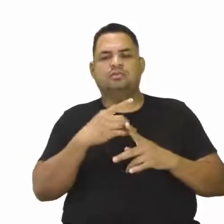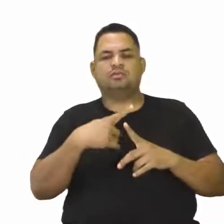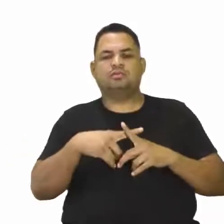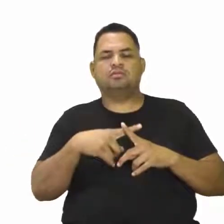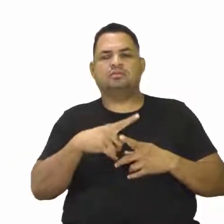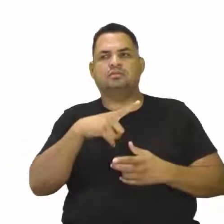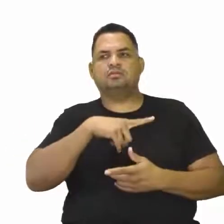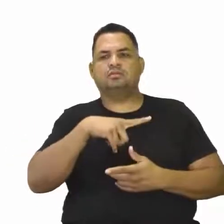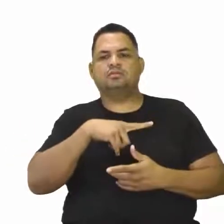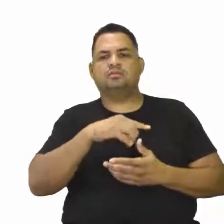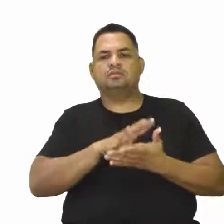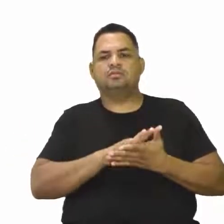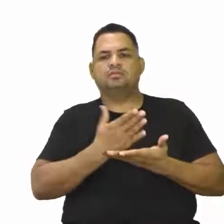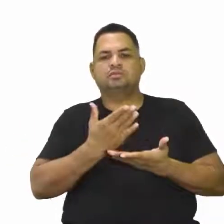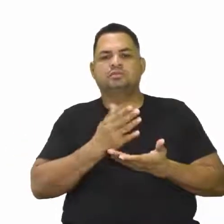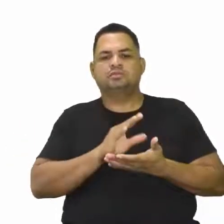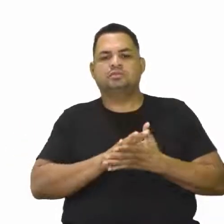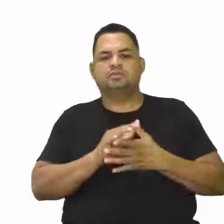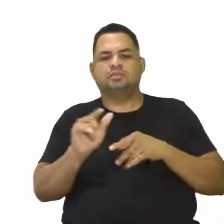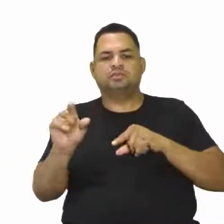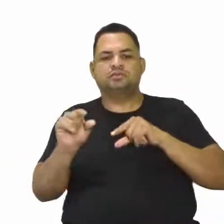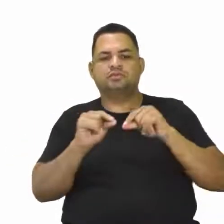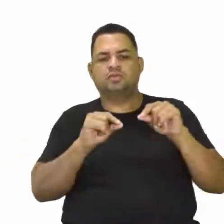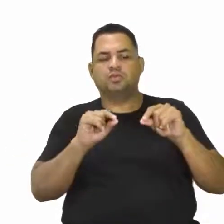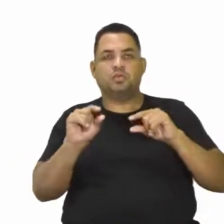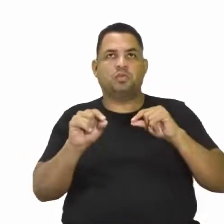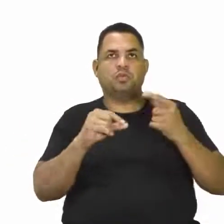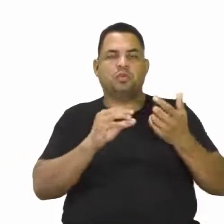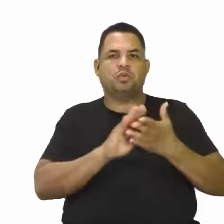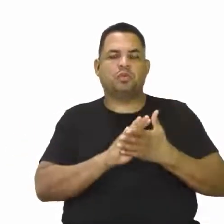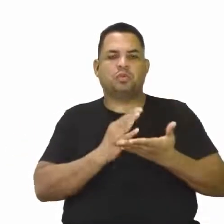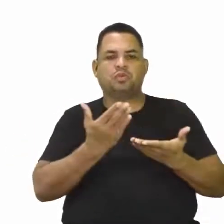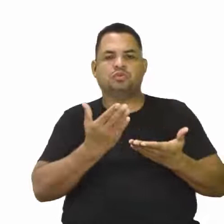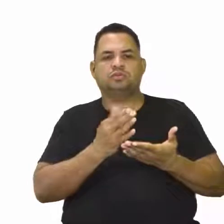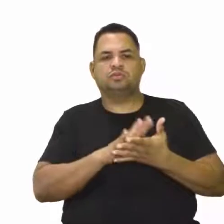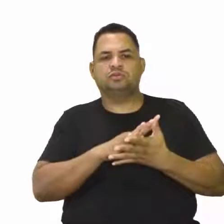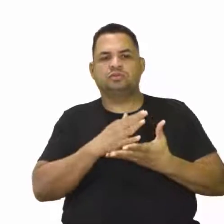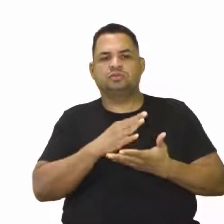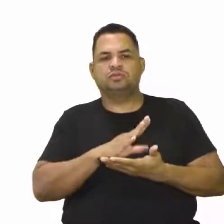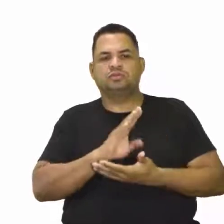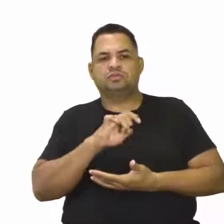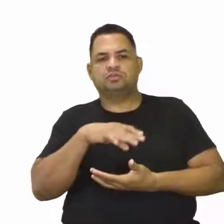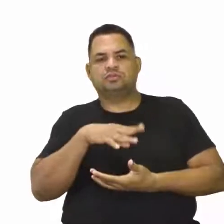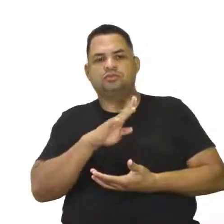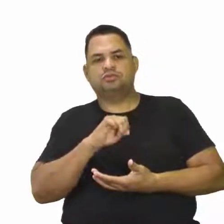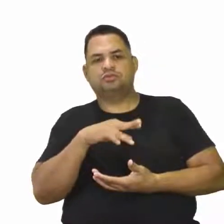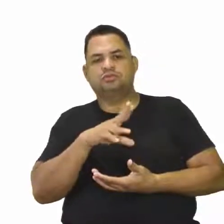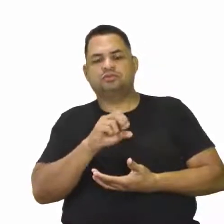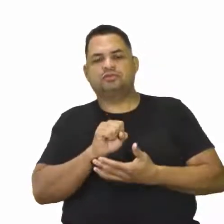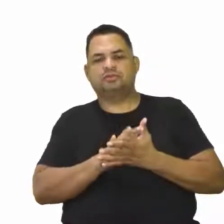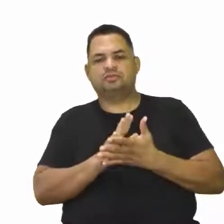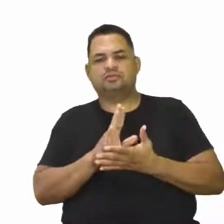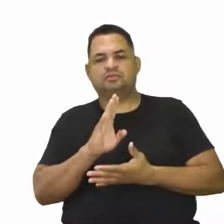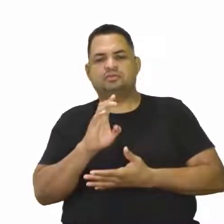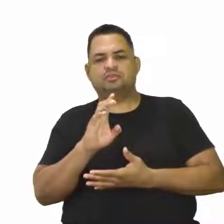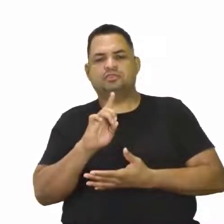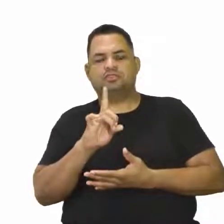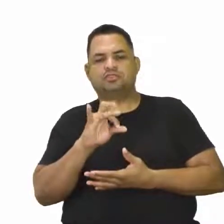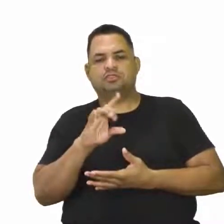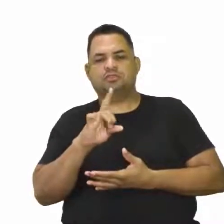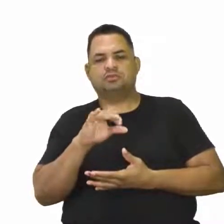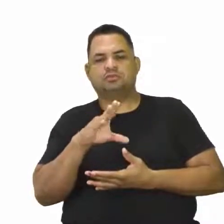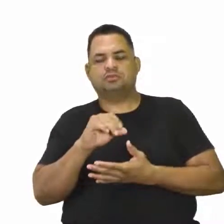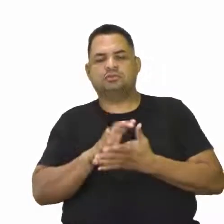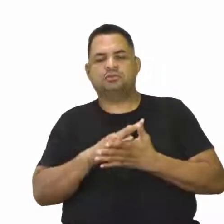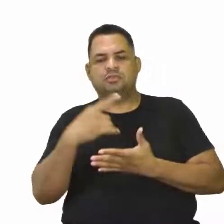portuguesa a gente tem as alternativas. Então, seria uma mistura das disyuntivas e das distributivas